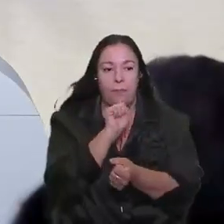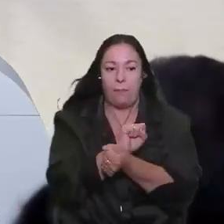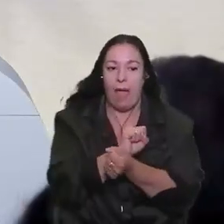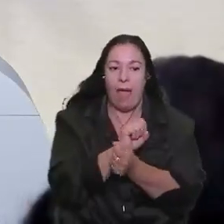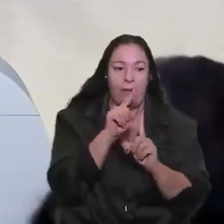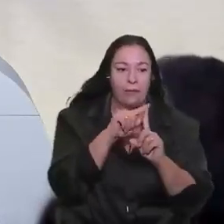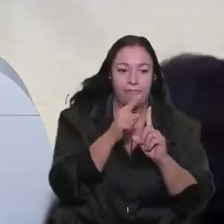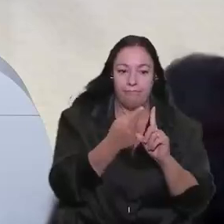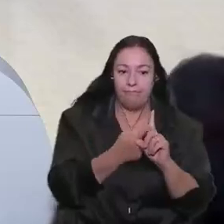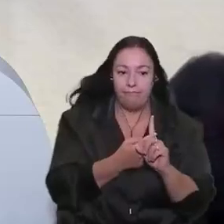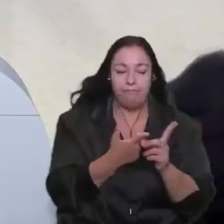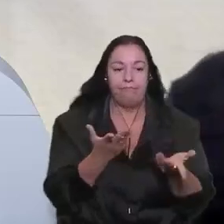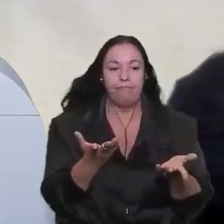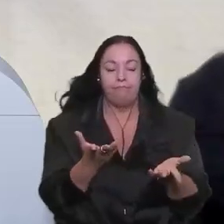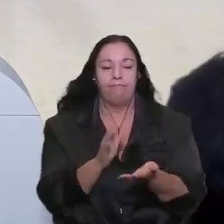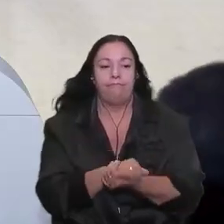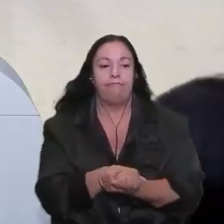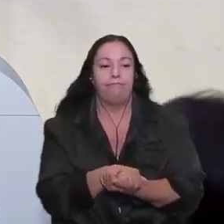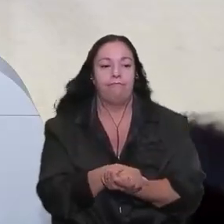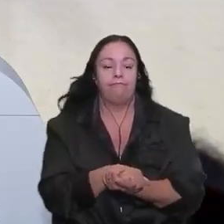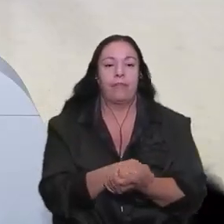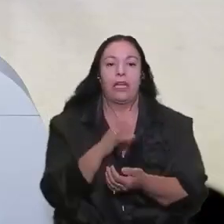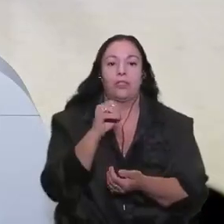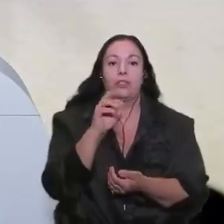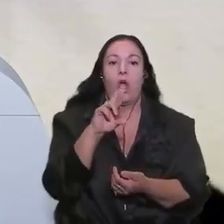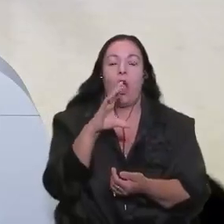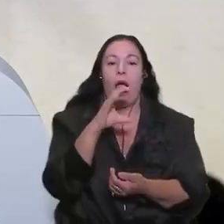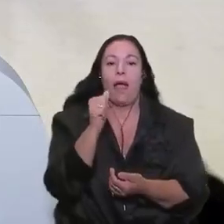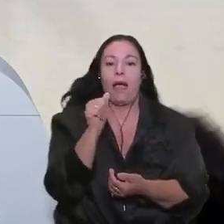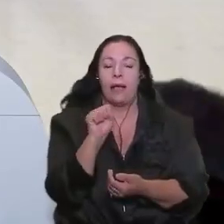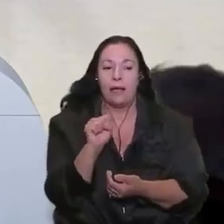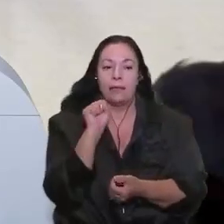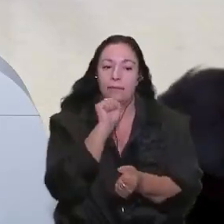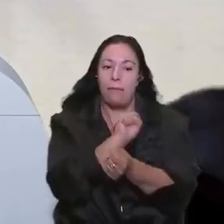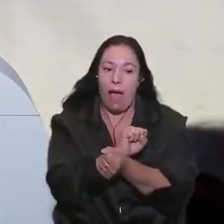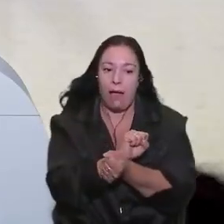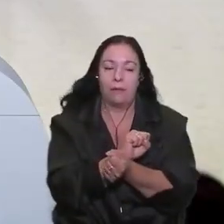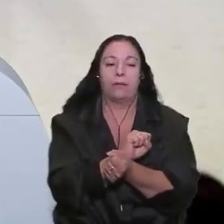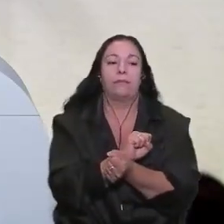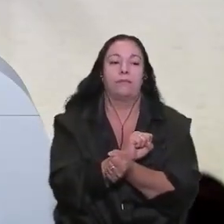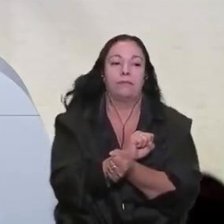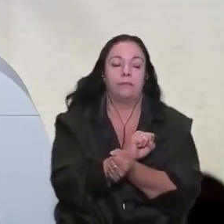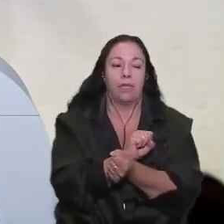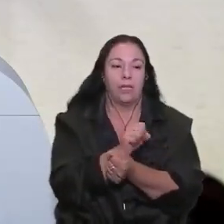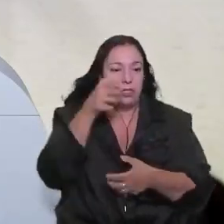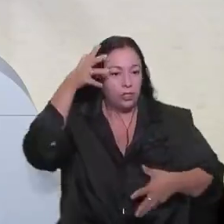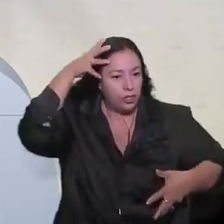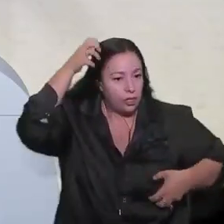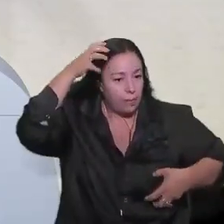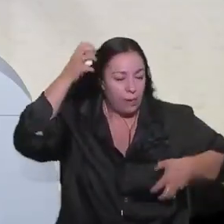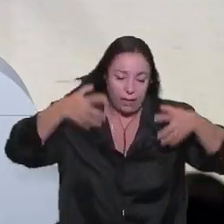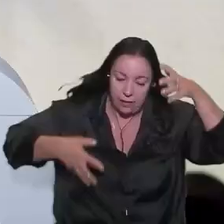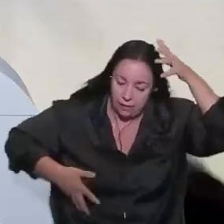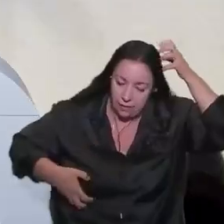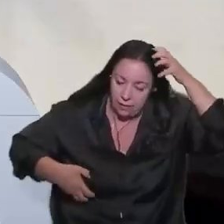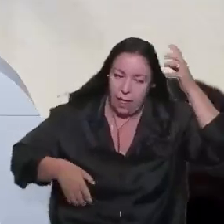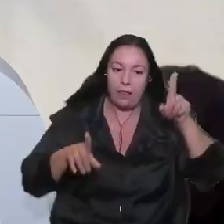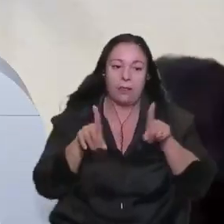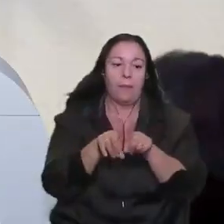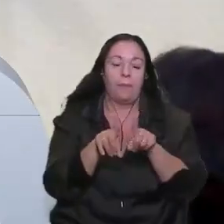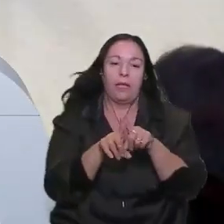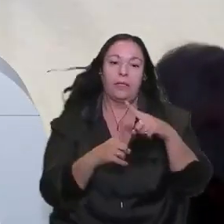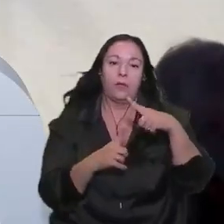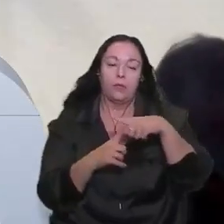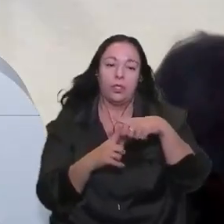de ter filhos, né? E as orcas param. Depois eu entendi, as chimpanzés também têm alguns tipos e tem